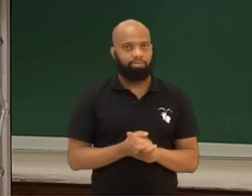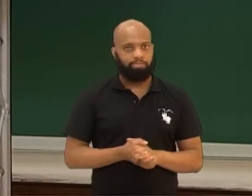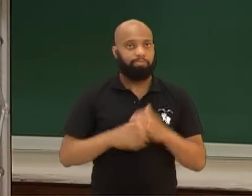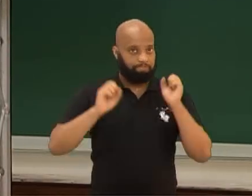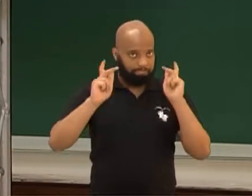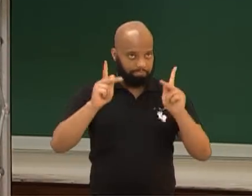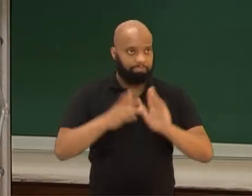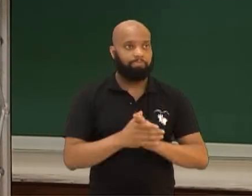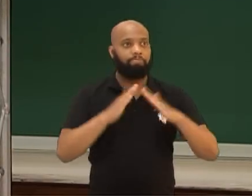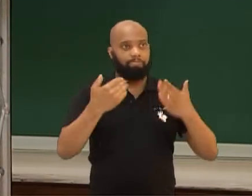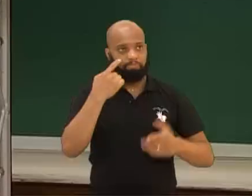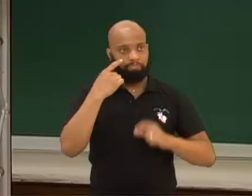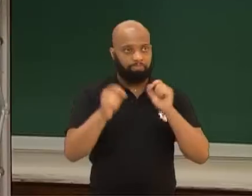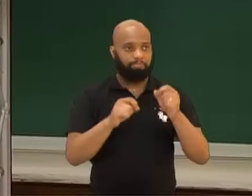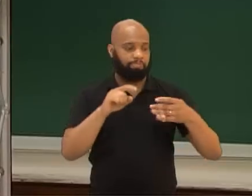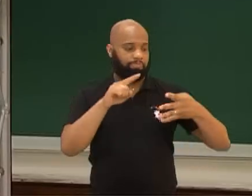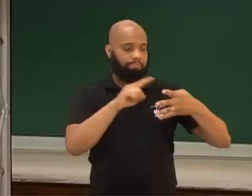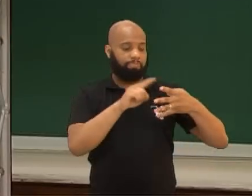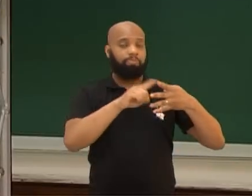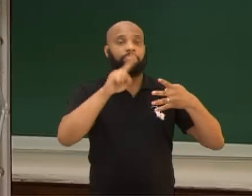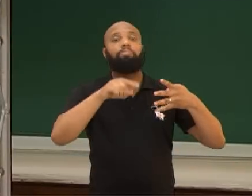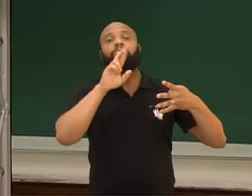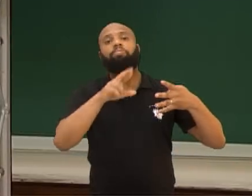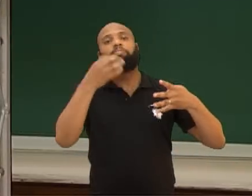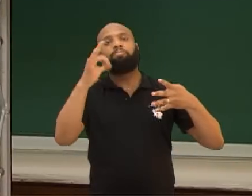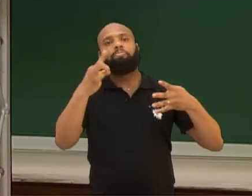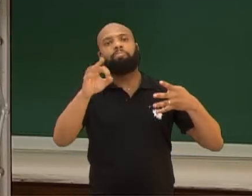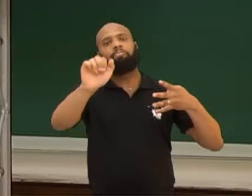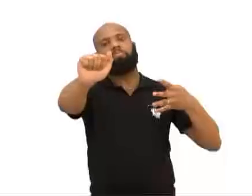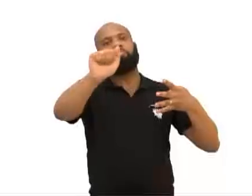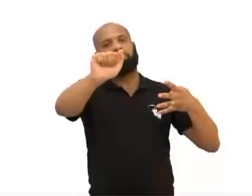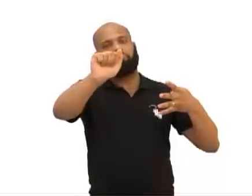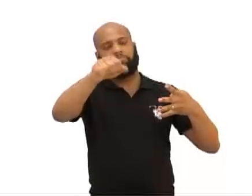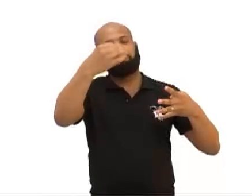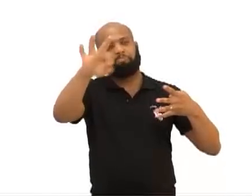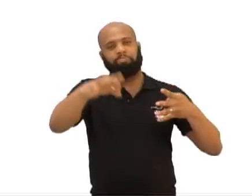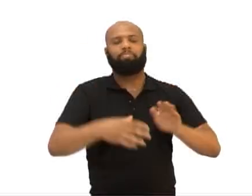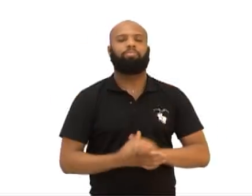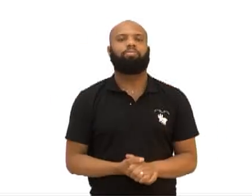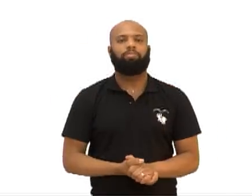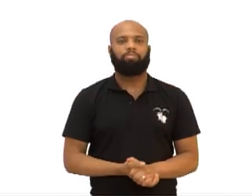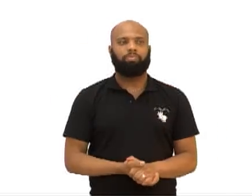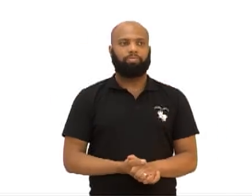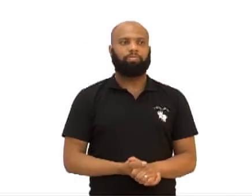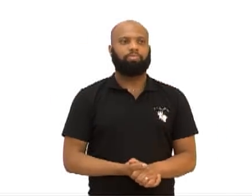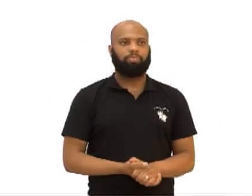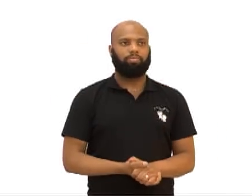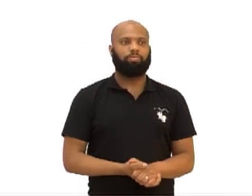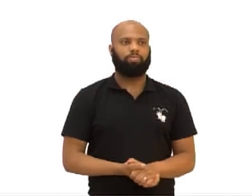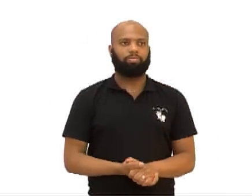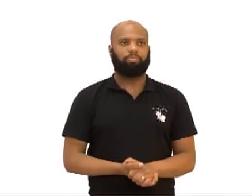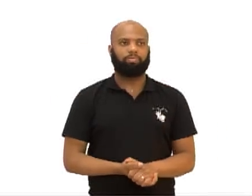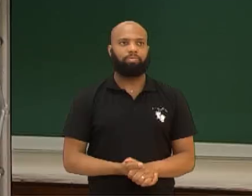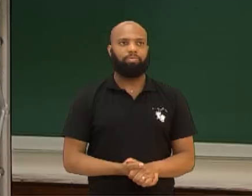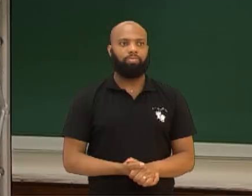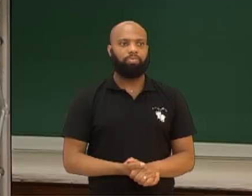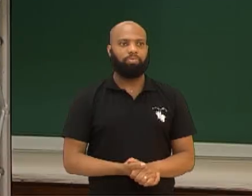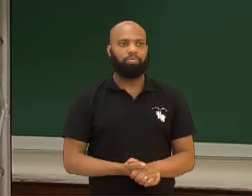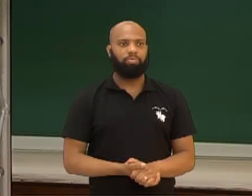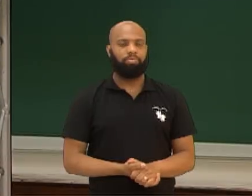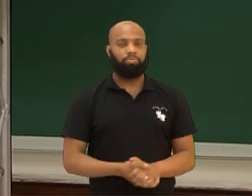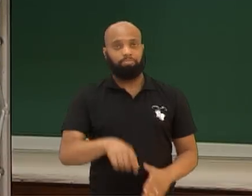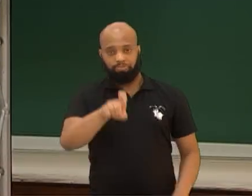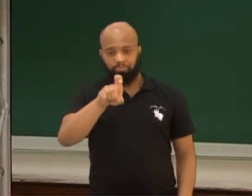bem? Então, ó, qual que é a resposta? Letra A, alternativa A, 72 graus. Então, ó,